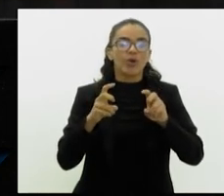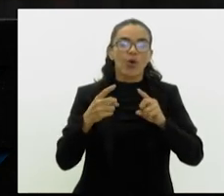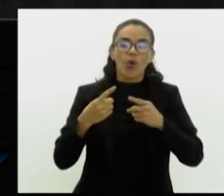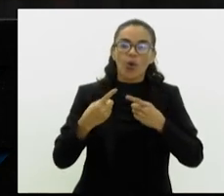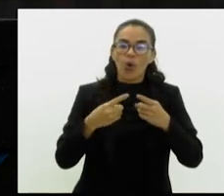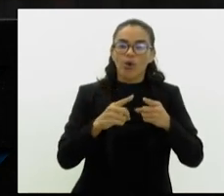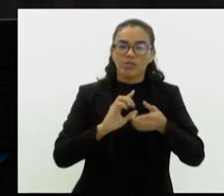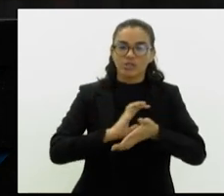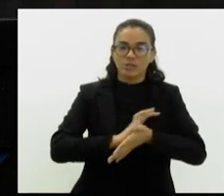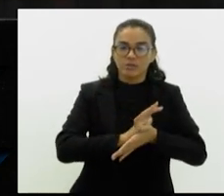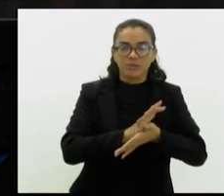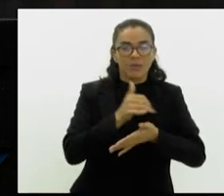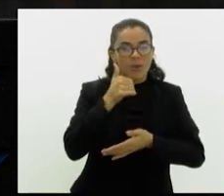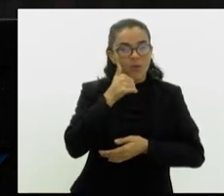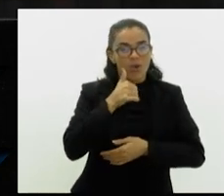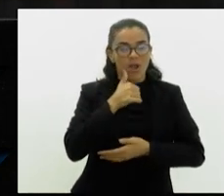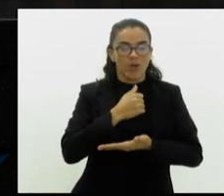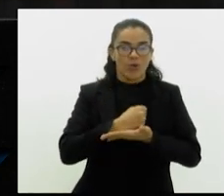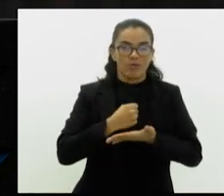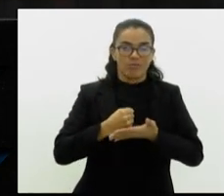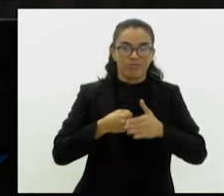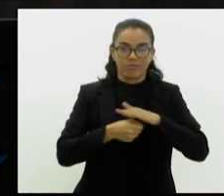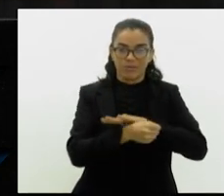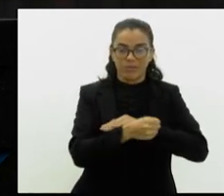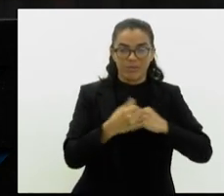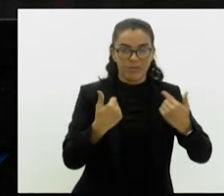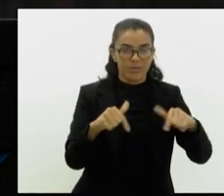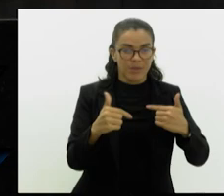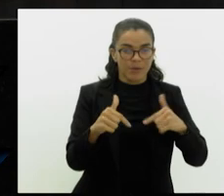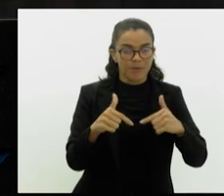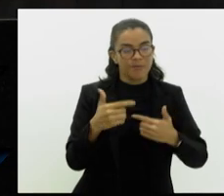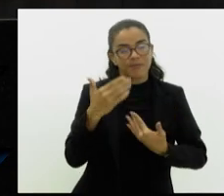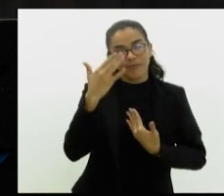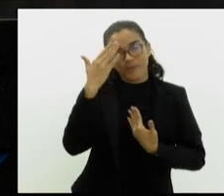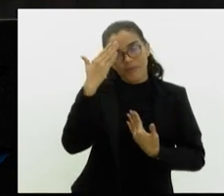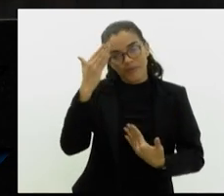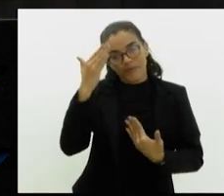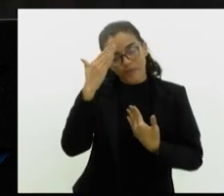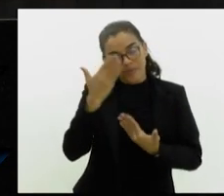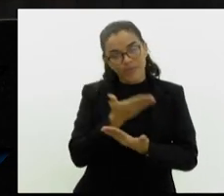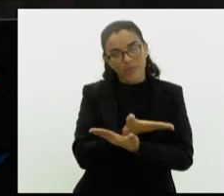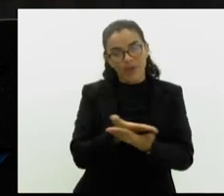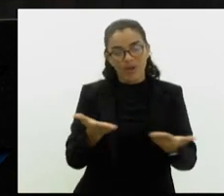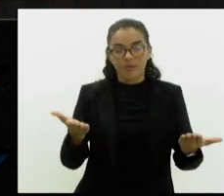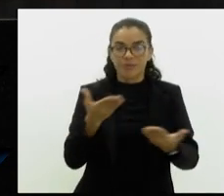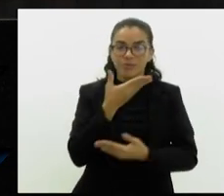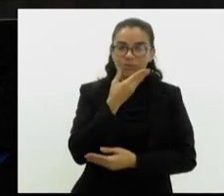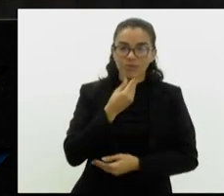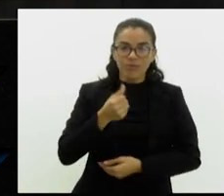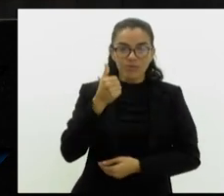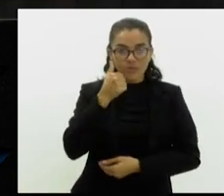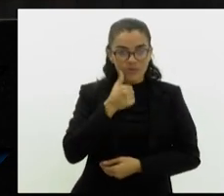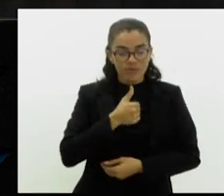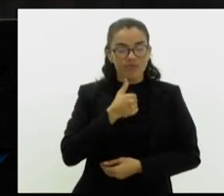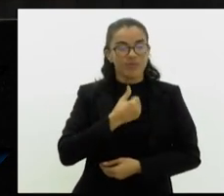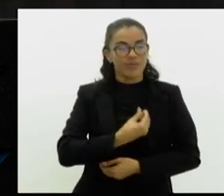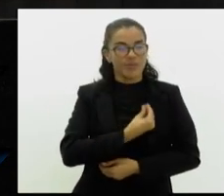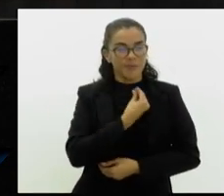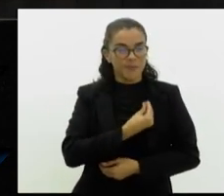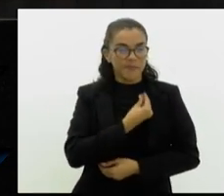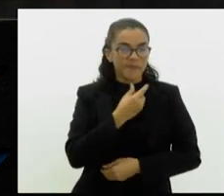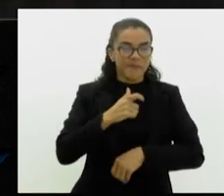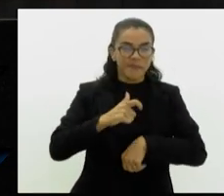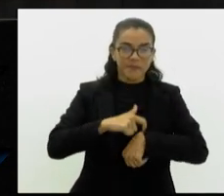da mulher no mercado de trabalho queria agradecer muitíssimo a todos e todas que participaram desses momentos que